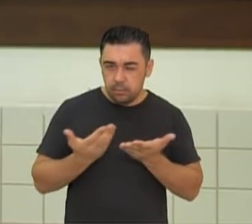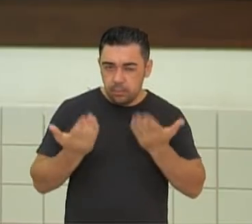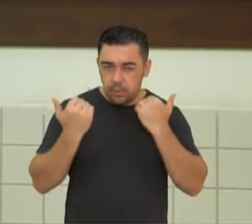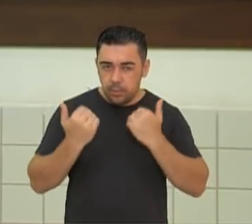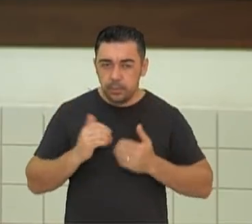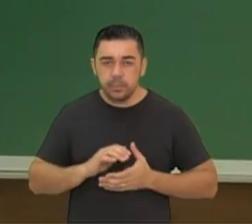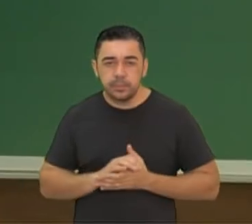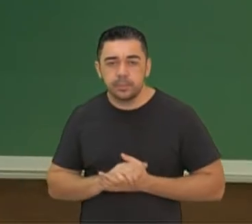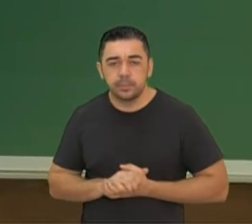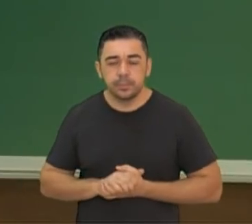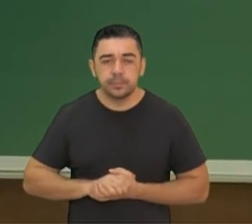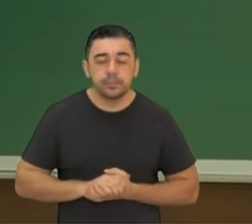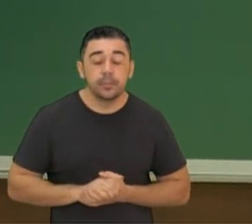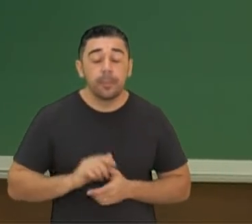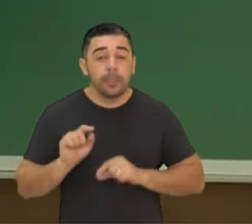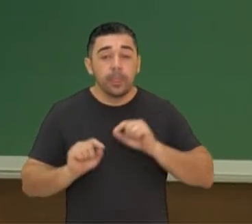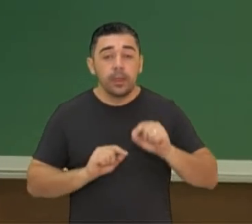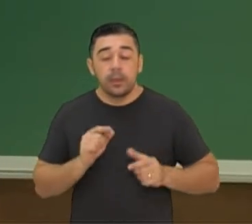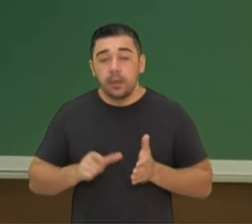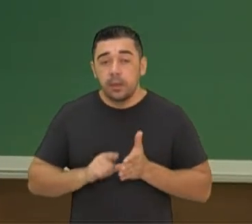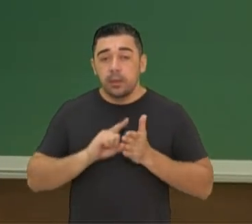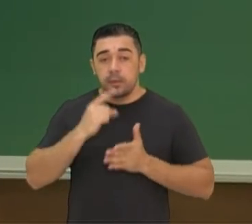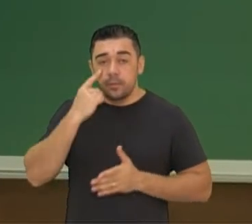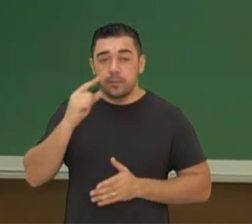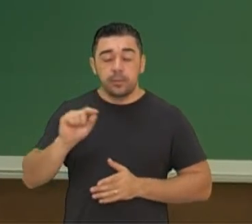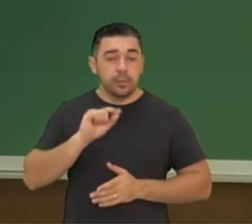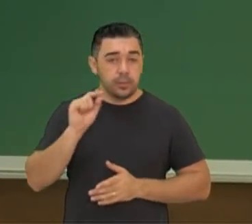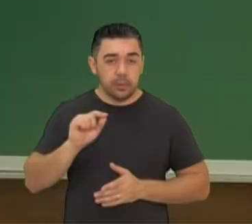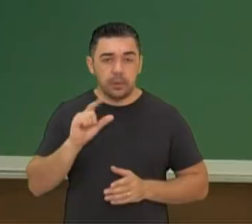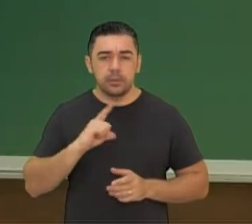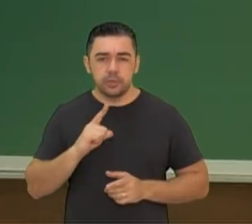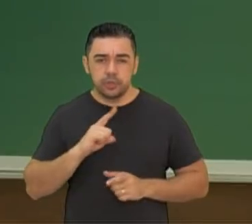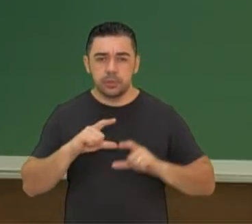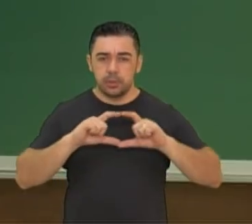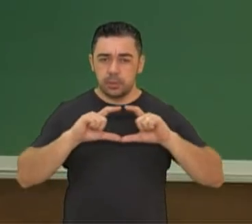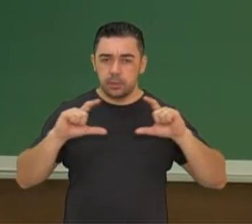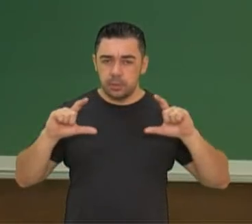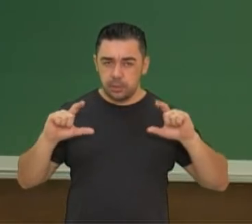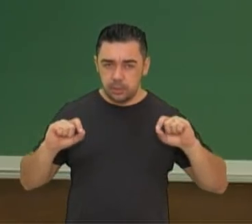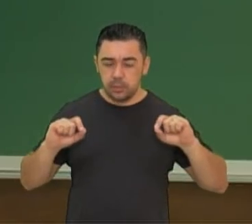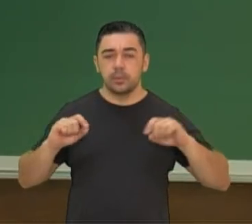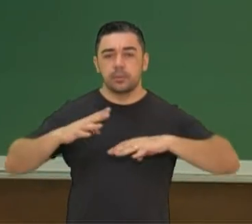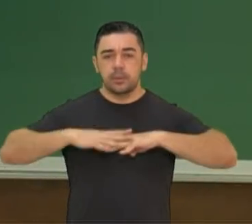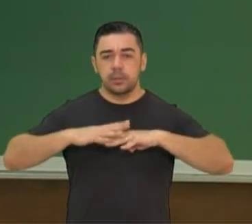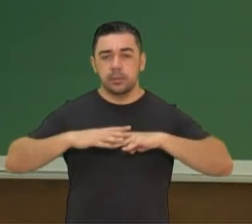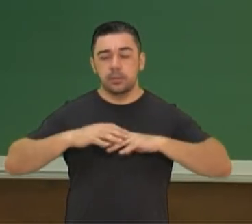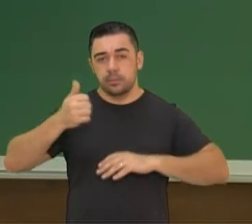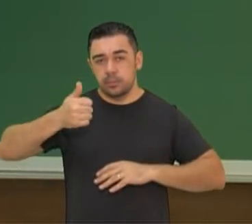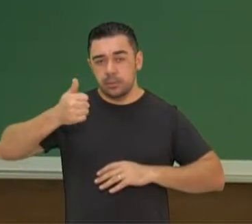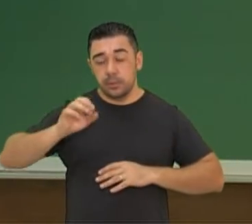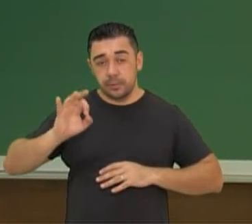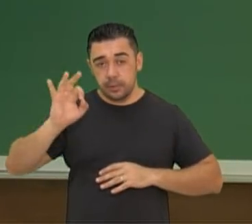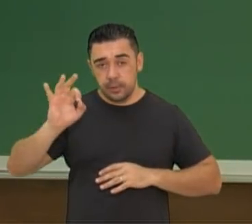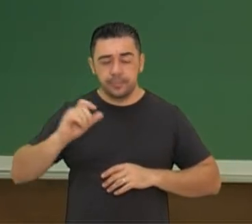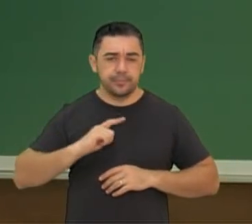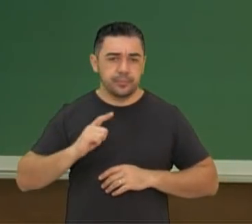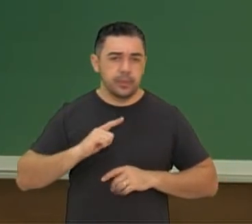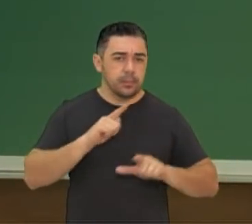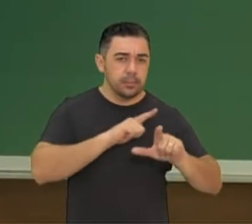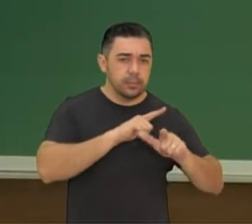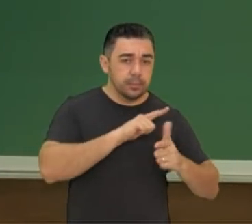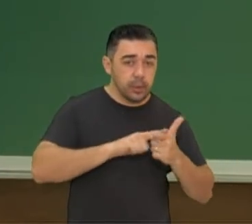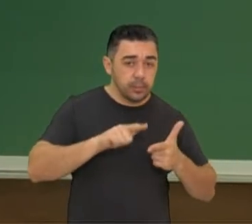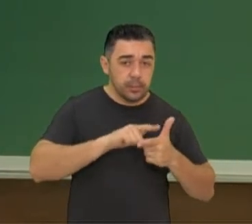começar. O que nós vimos anteriormente? Nós resolvemos equações do primeiro grau e situações